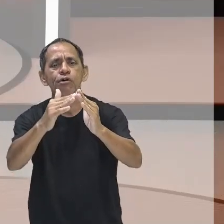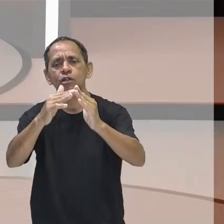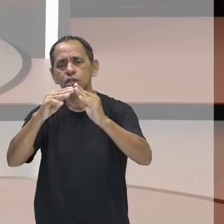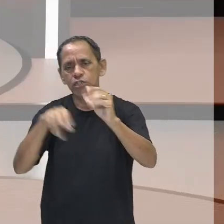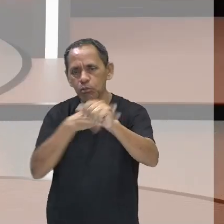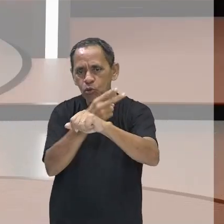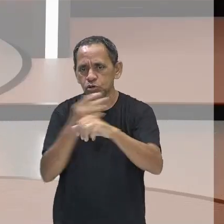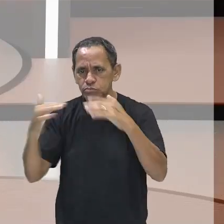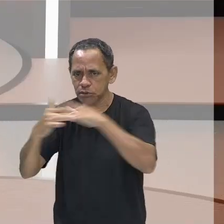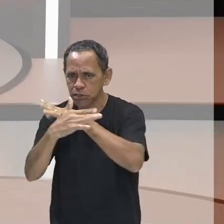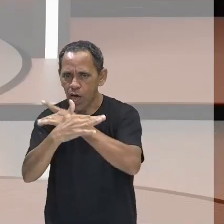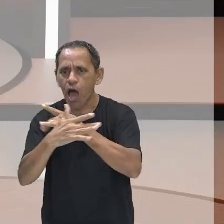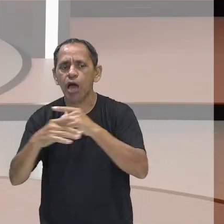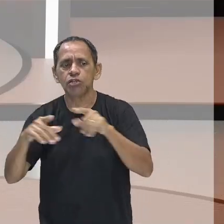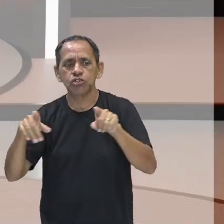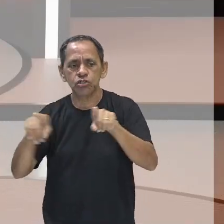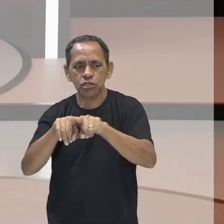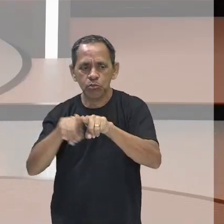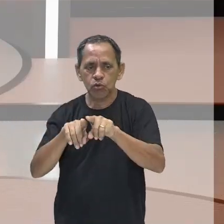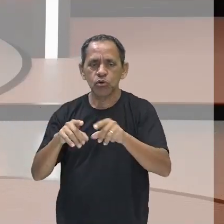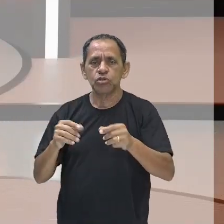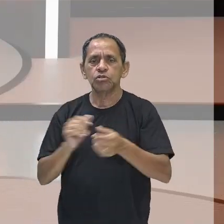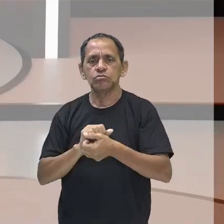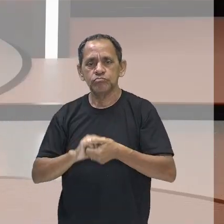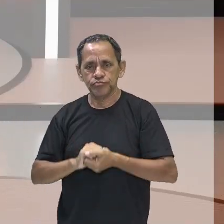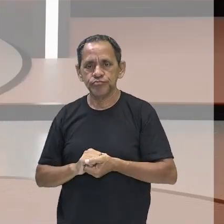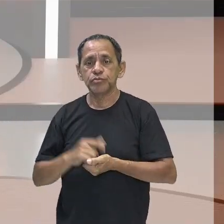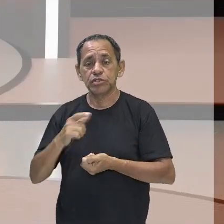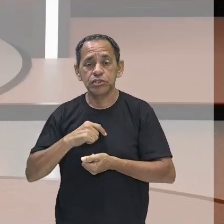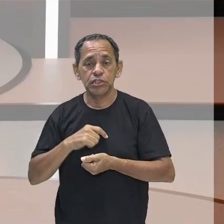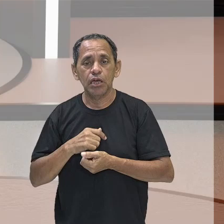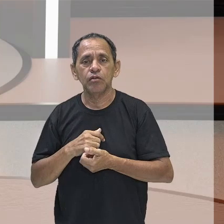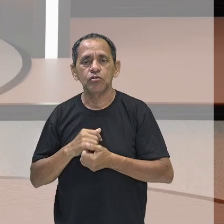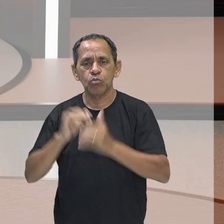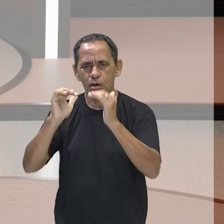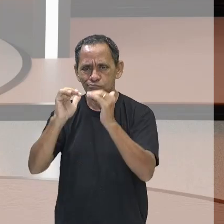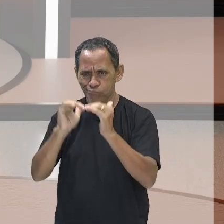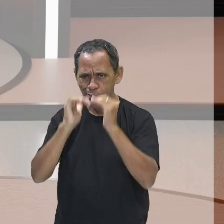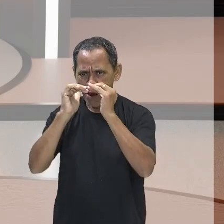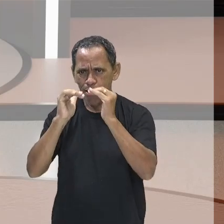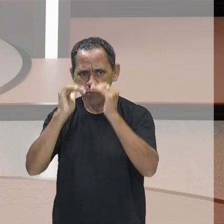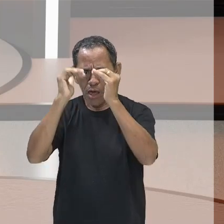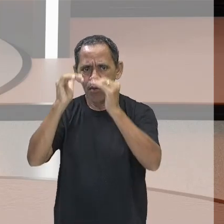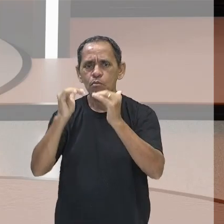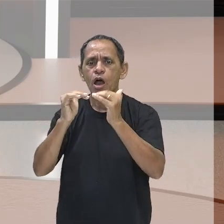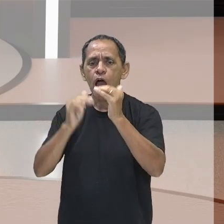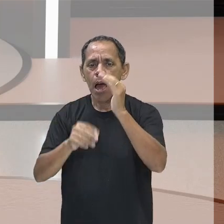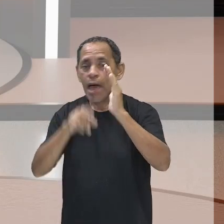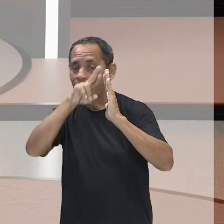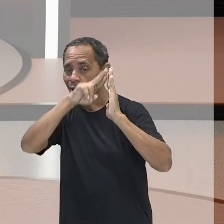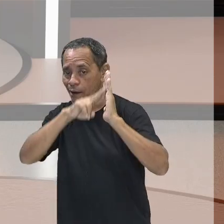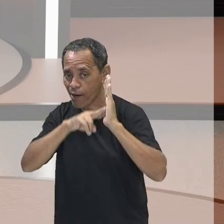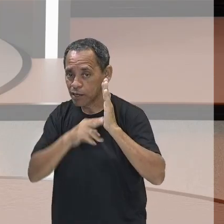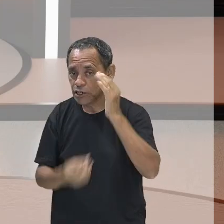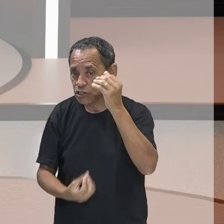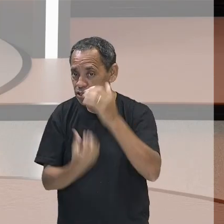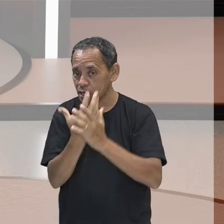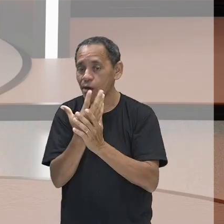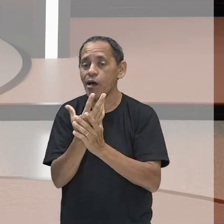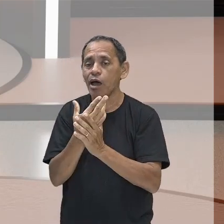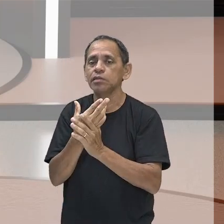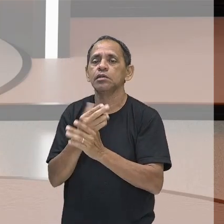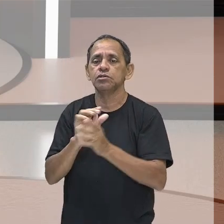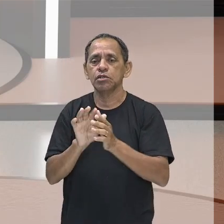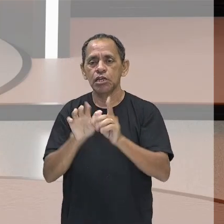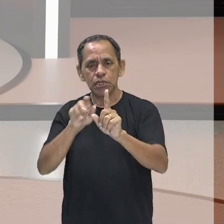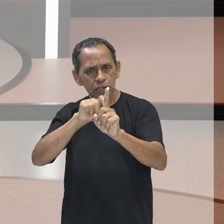era necessário, gente, toda uma hierarquização daquela sociedade. Criou-se, então,